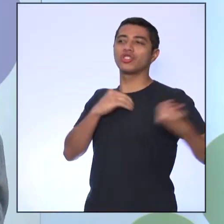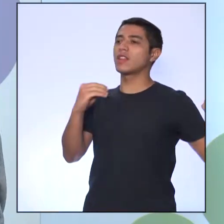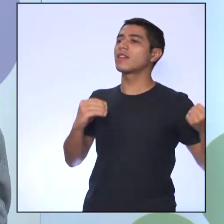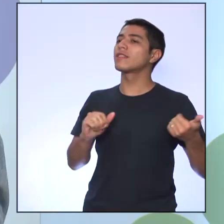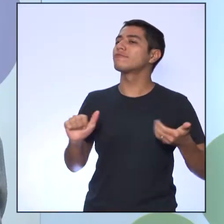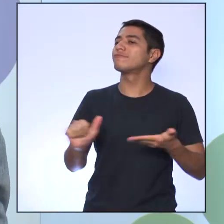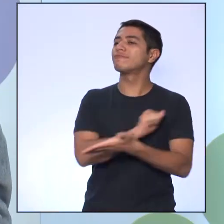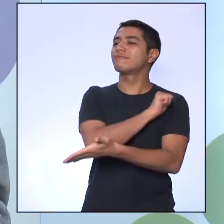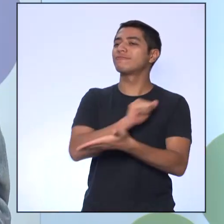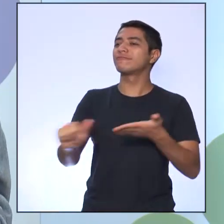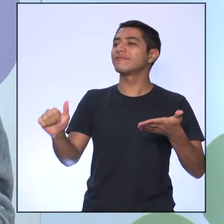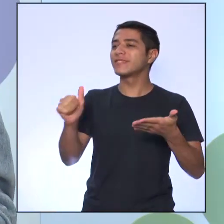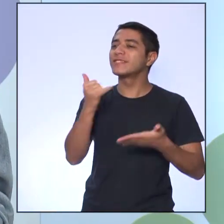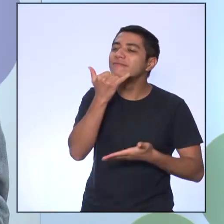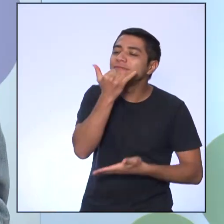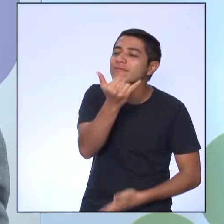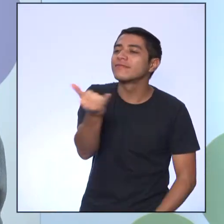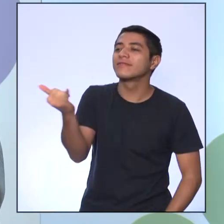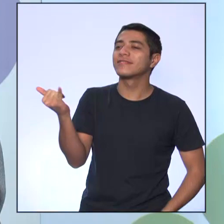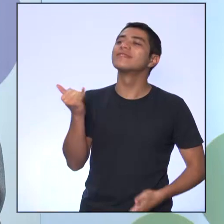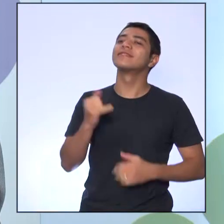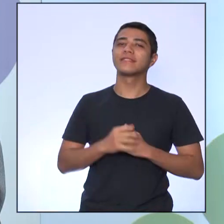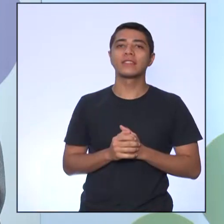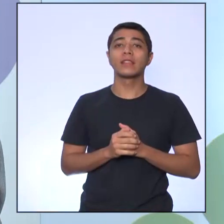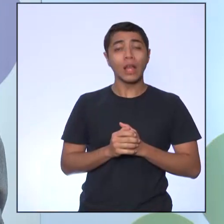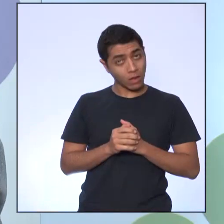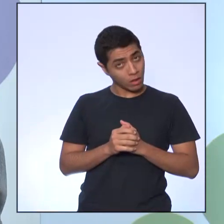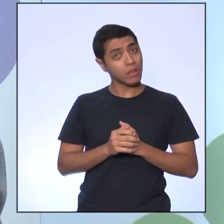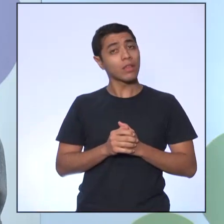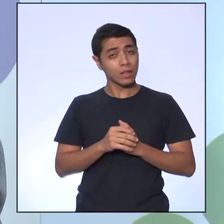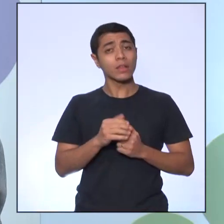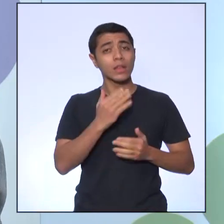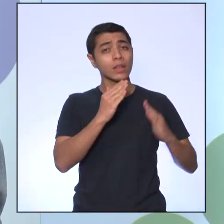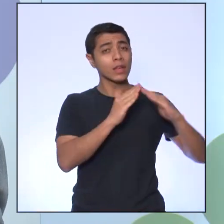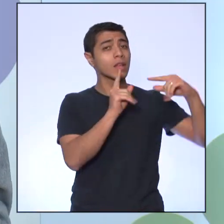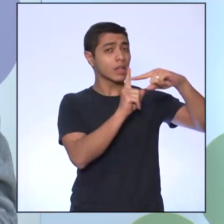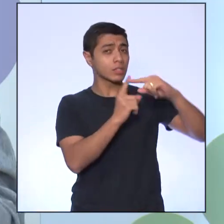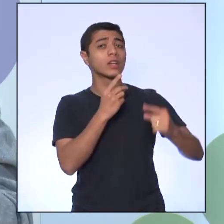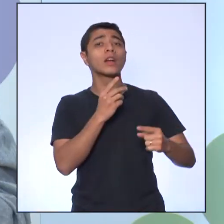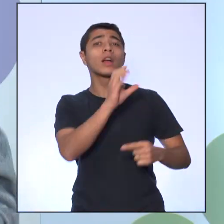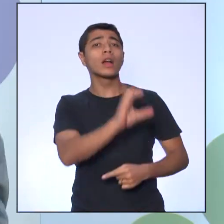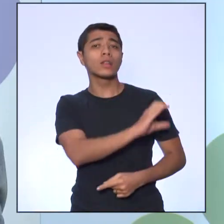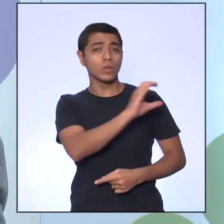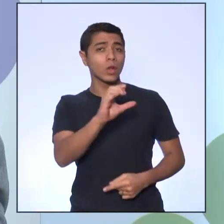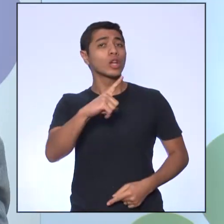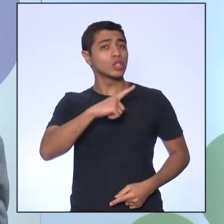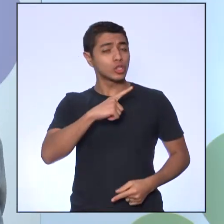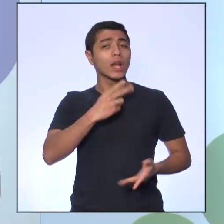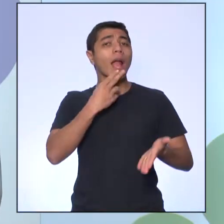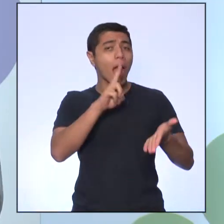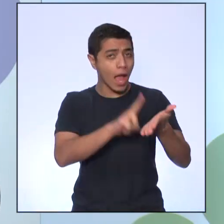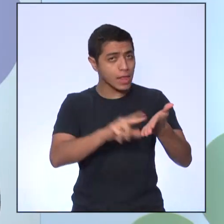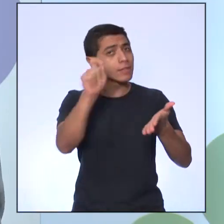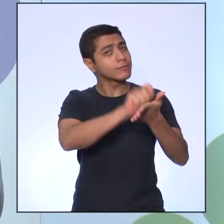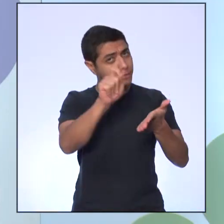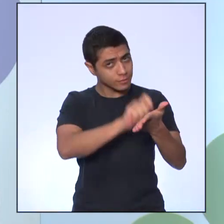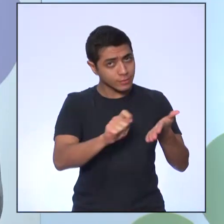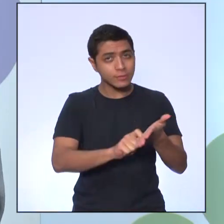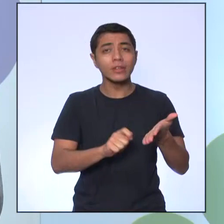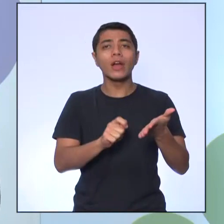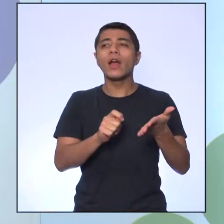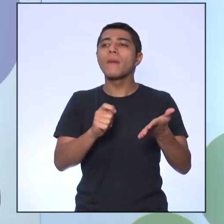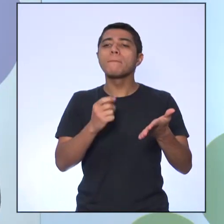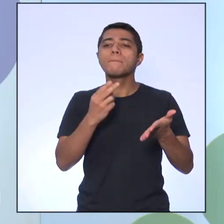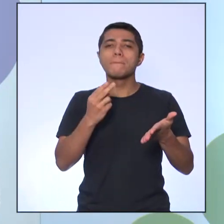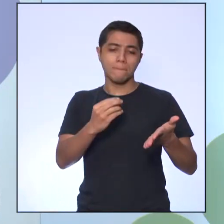aí, né, uma compensação, emitia essas cartas de perdão dos pecados. Então, na prática, era uma relação comercial,